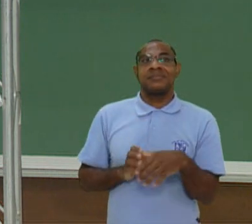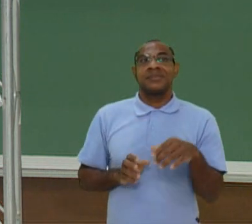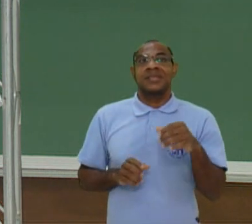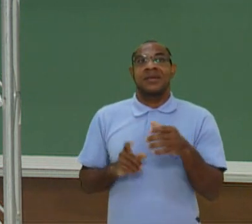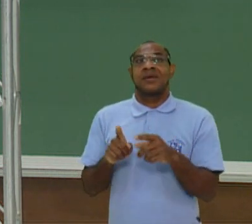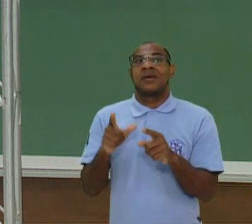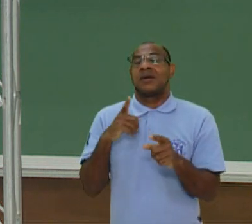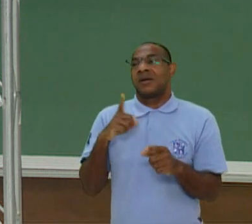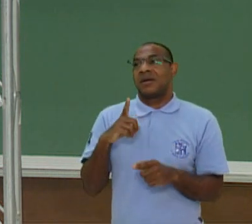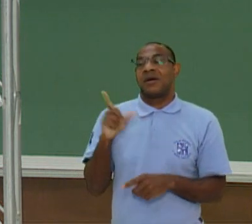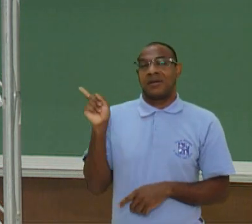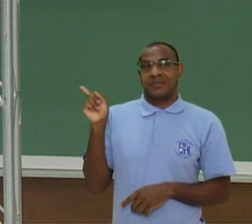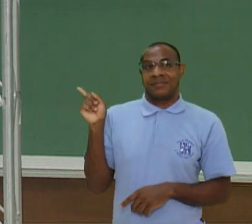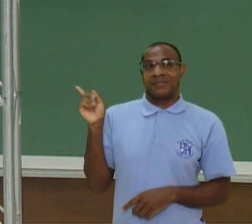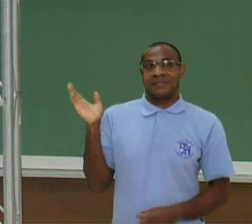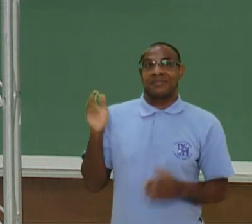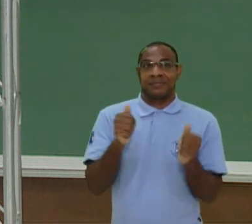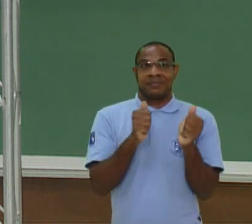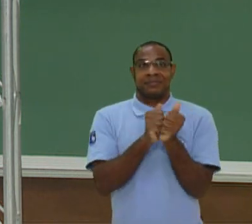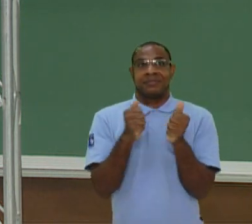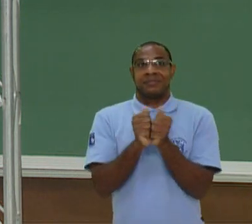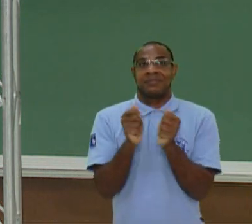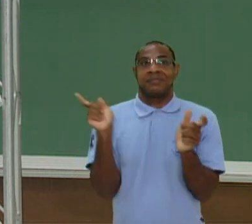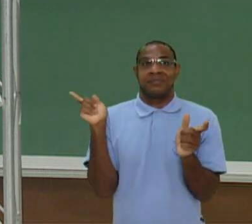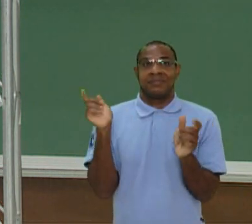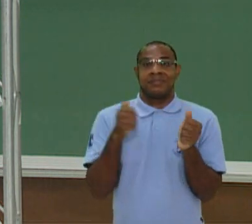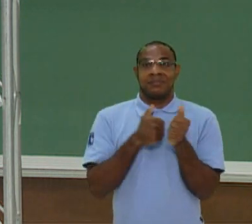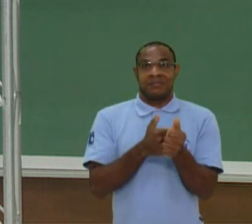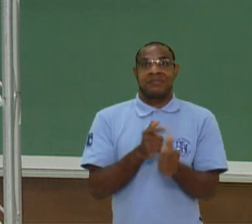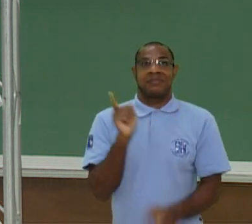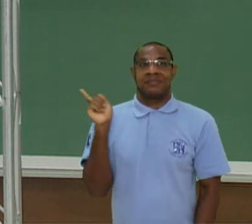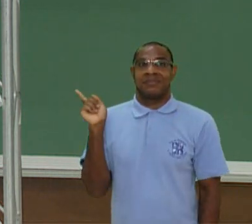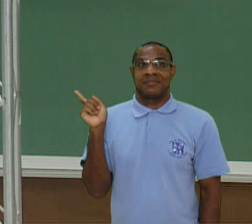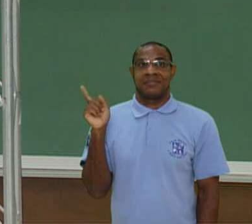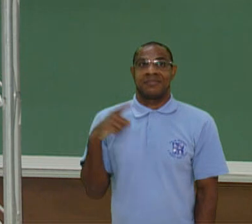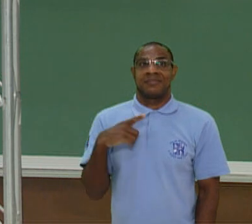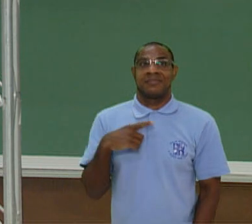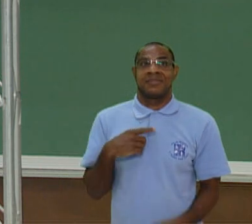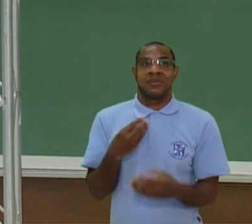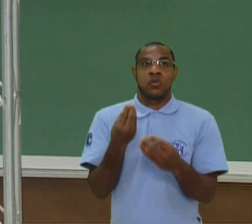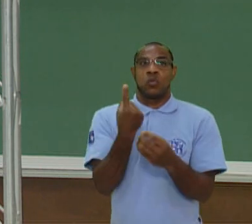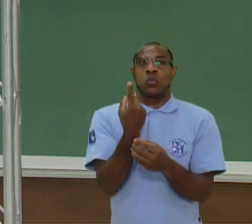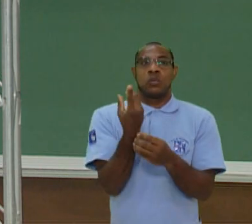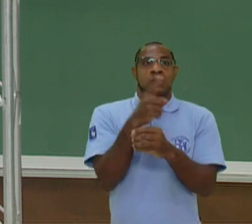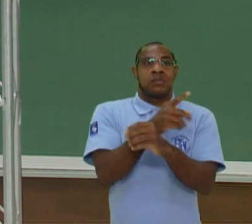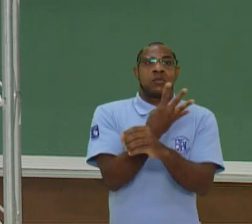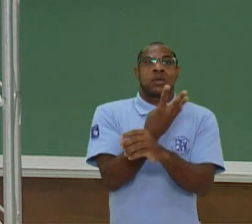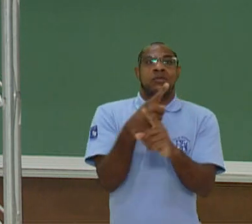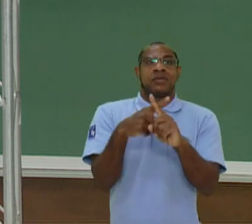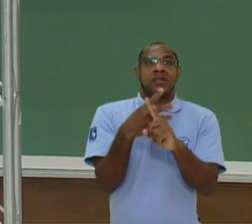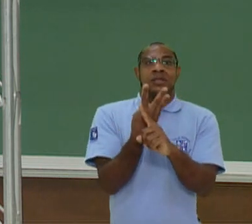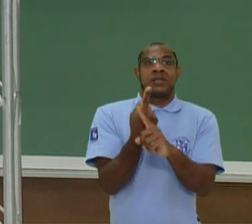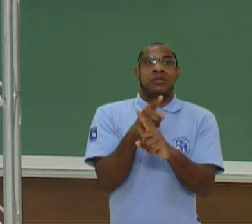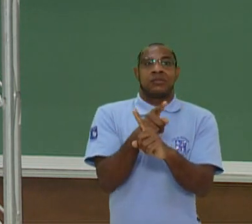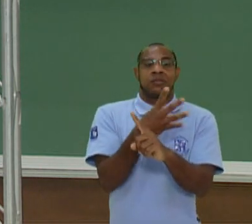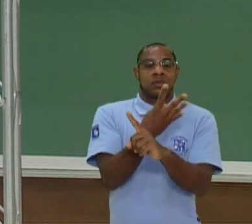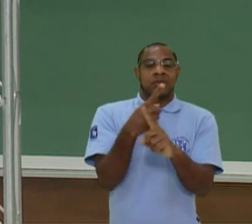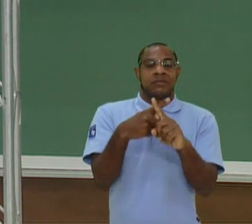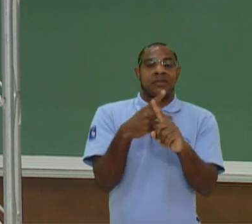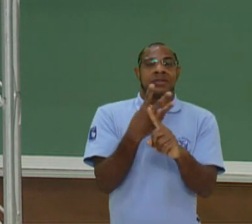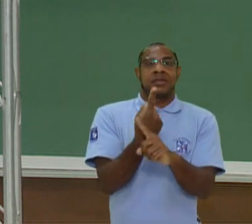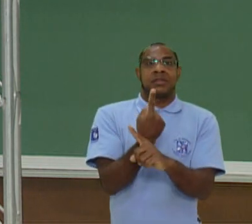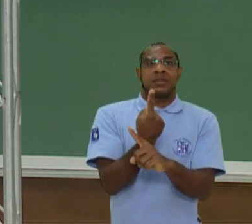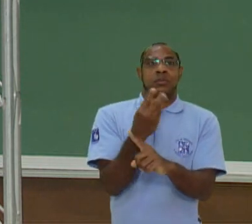dois complexos é o produto do módulo, 4 vezes, lembra que eu falei que aqui tinha um 1? 4 vezes 1, cosseno